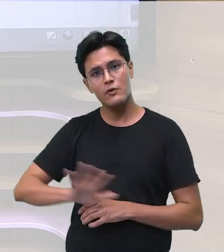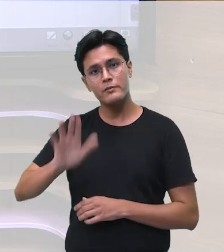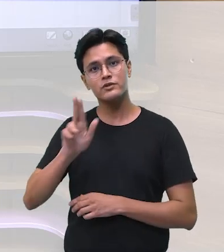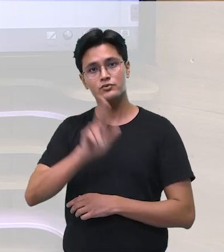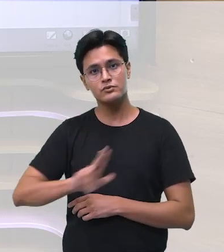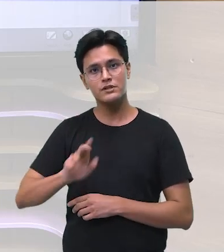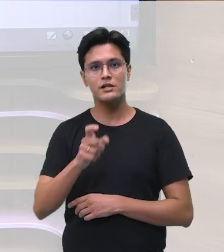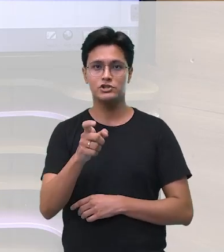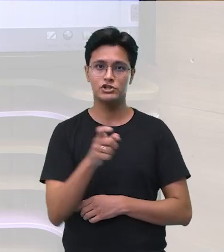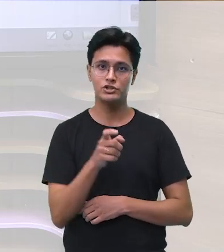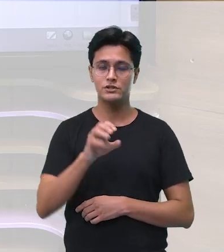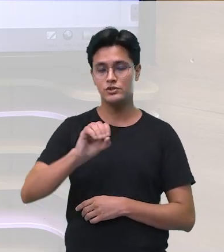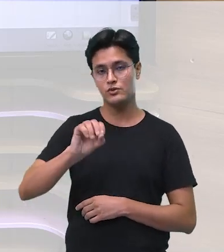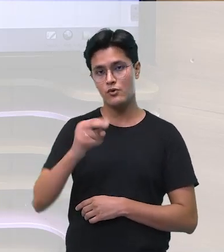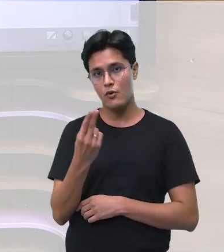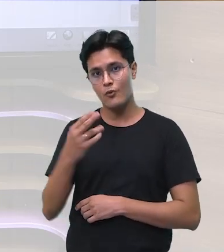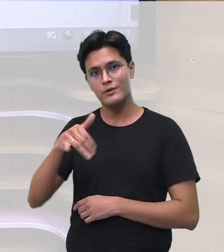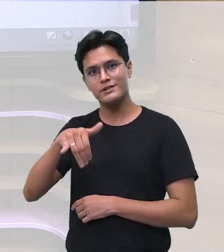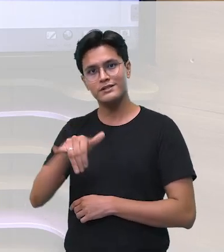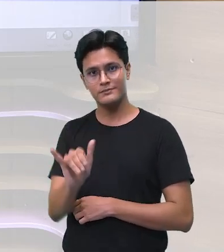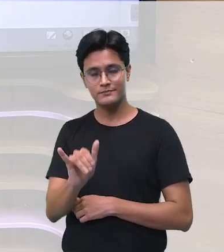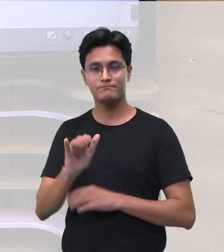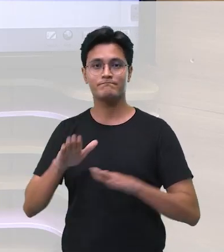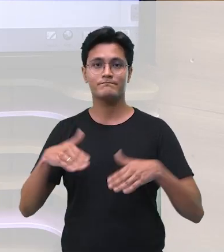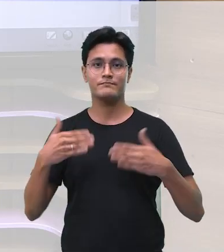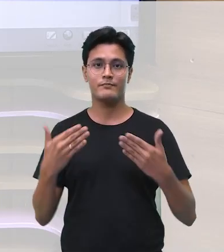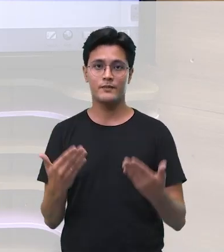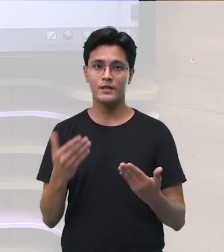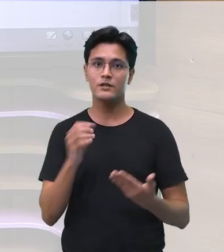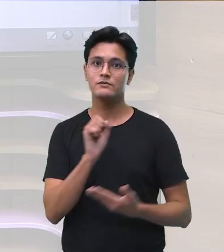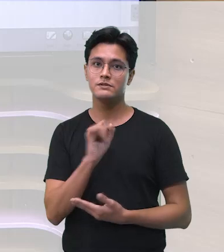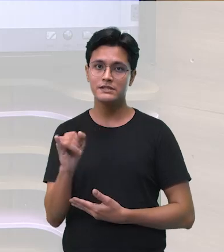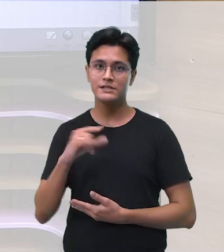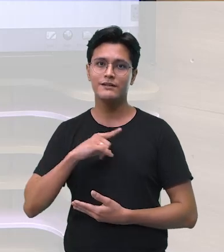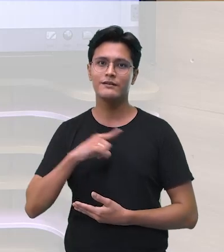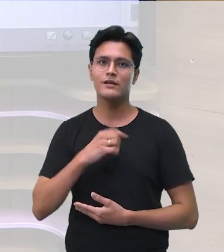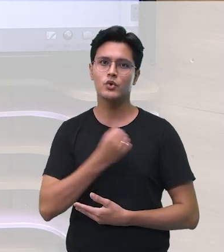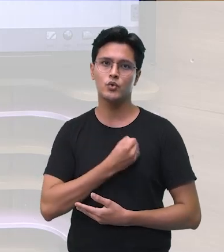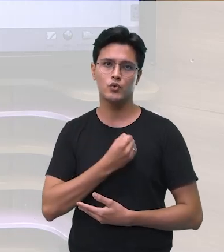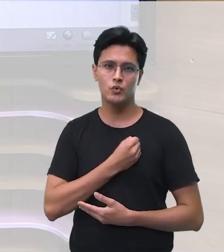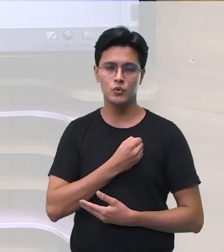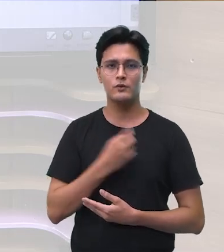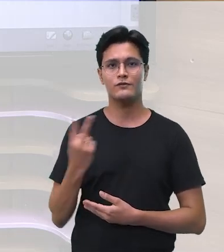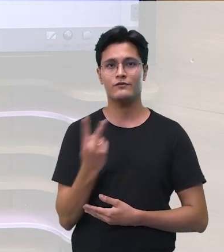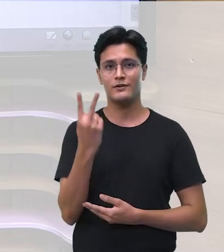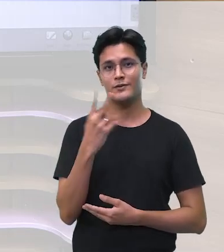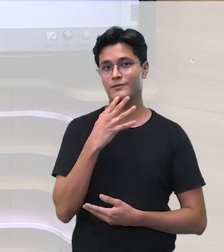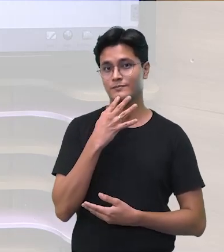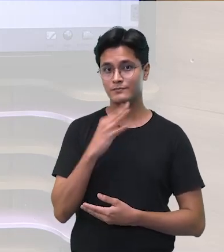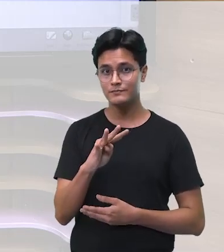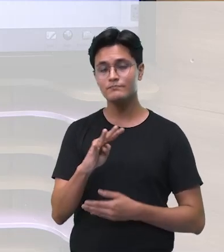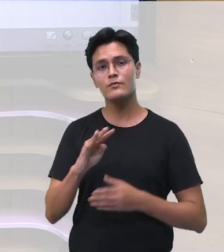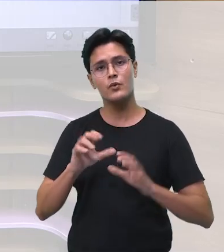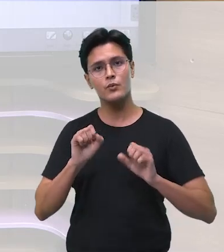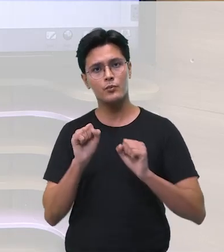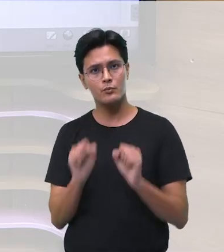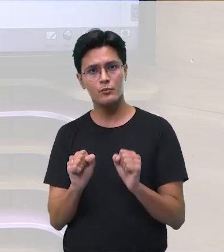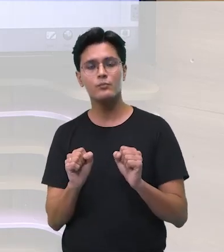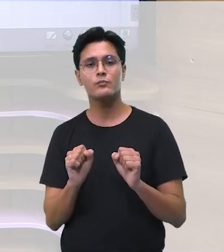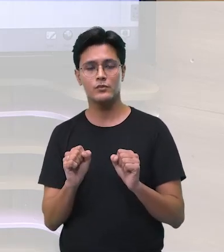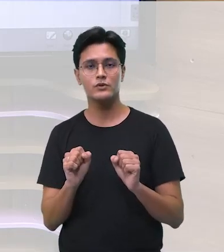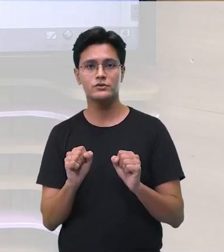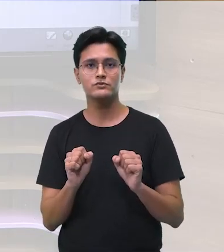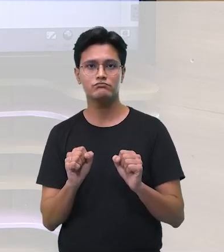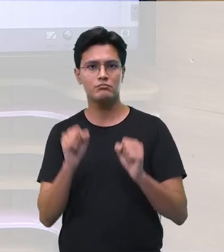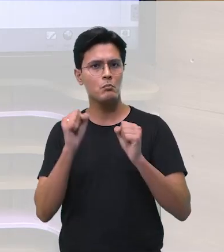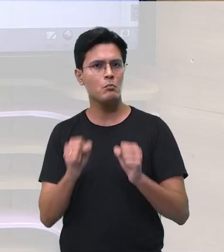certo? Então, vamos combinar aqui. Quando falar de um número desconhecido, valor desconhecido, então nós podemos chamar esse